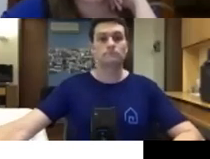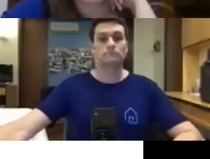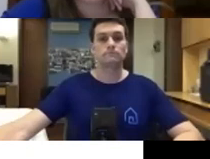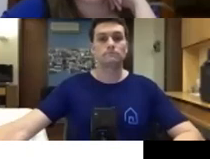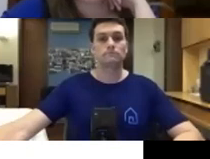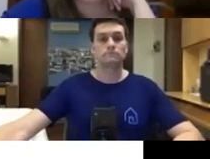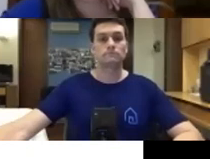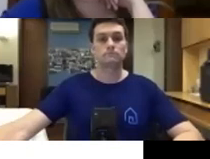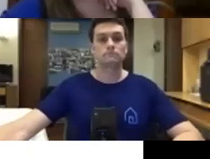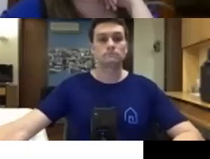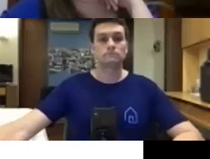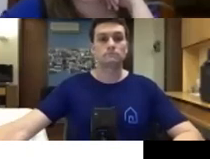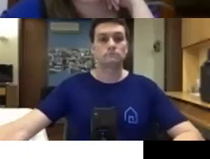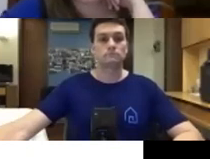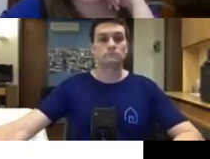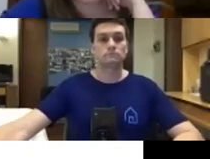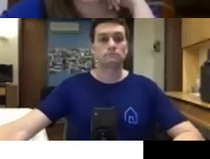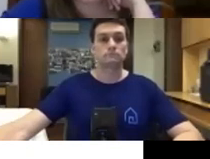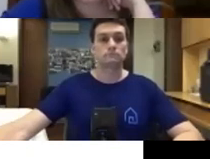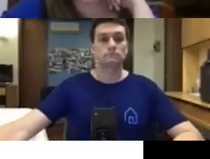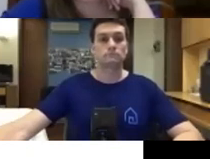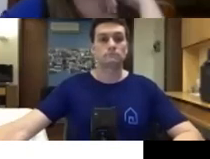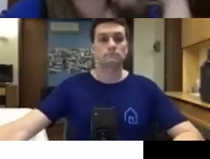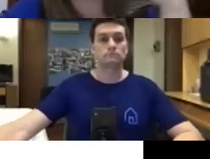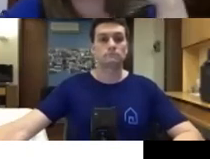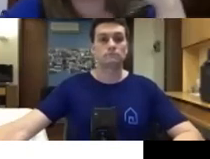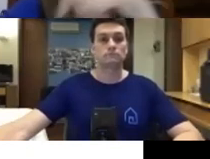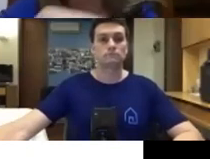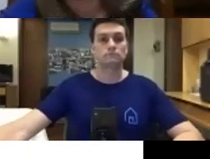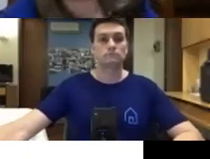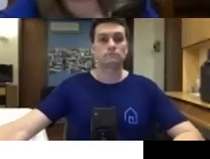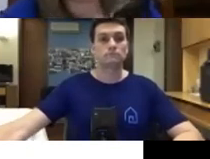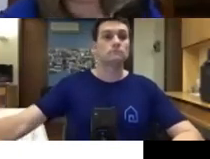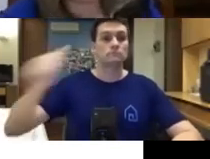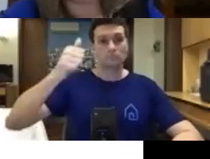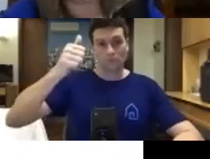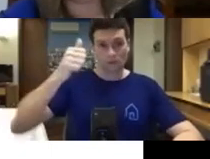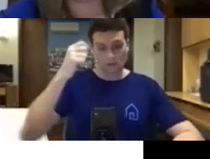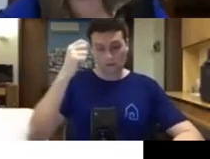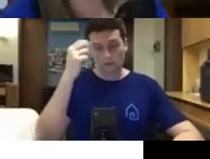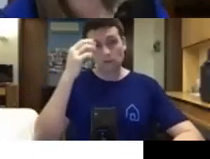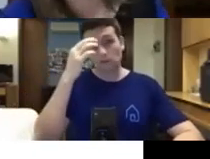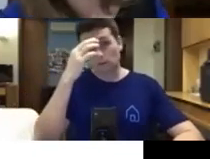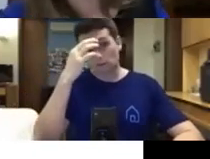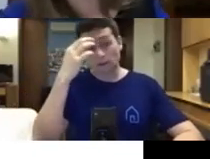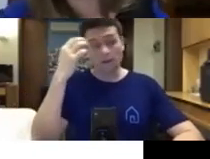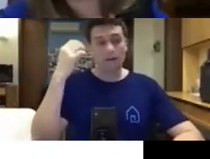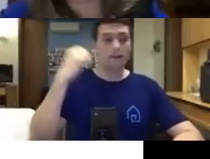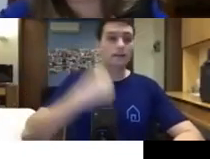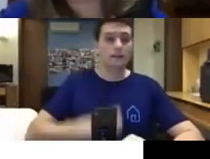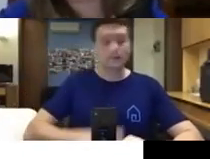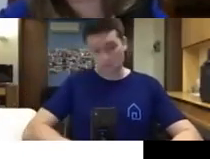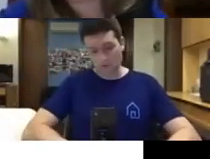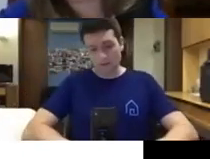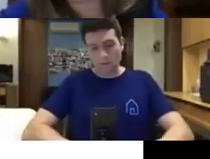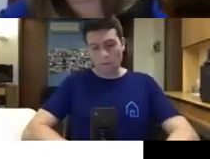Eu acho que muito bom, Vanessa. Já podemos ir para as perguntas? Como é que tu está aí, Abdala? Tu quer fazer algumas? Eu tenho um monte aqui. Aqui